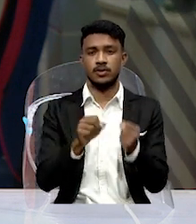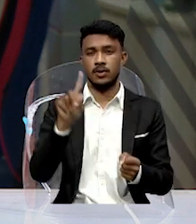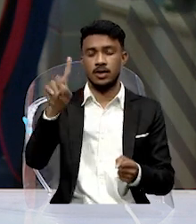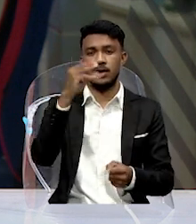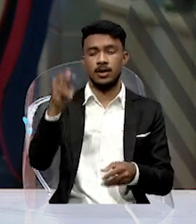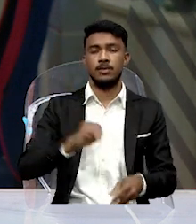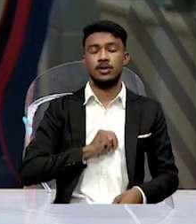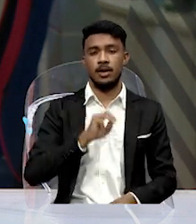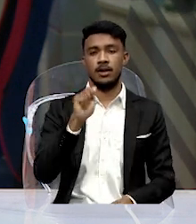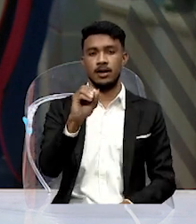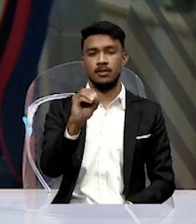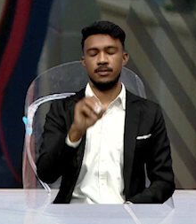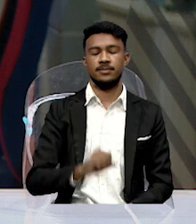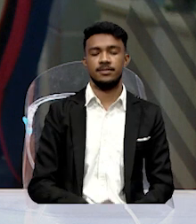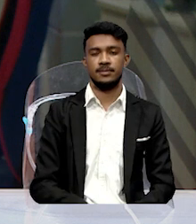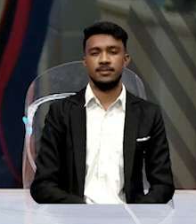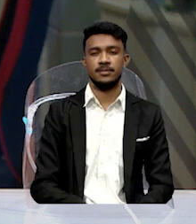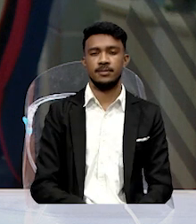Ainaro.